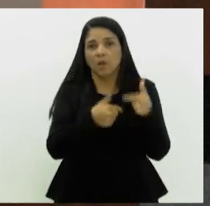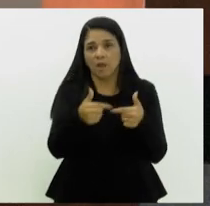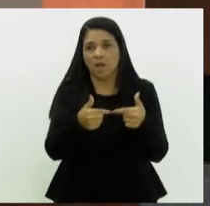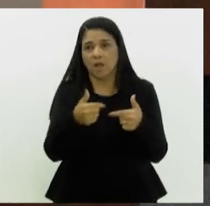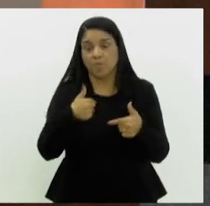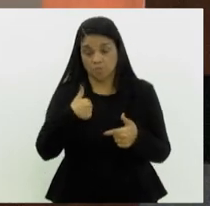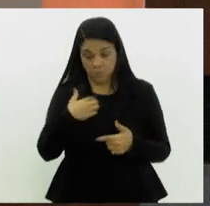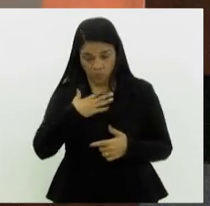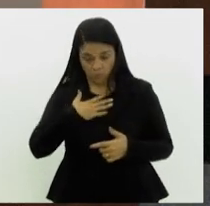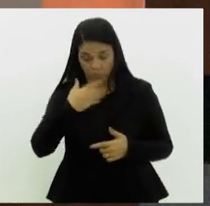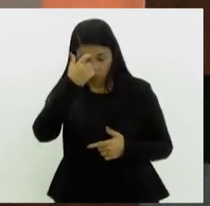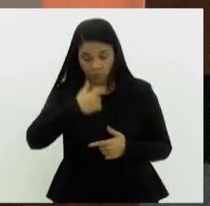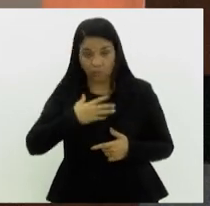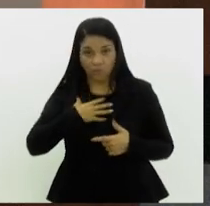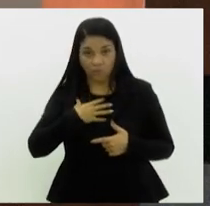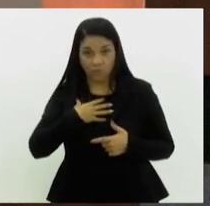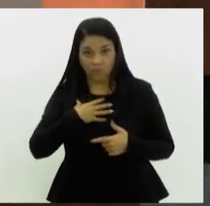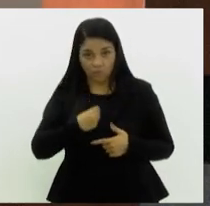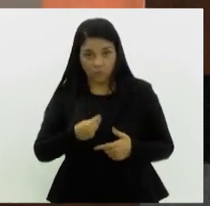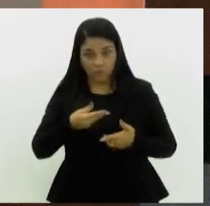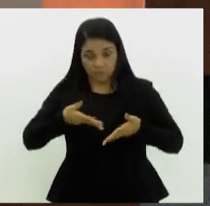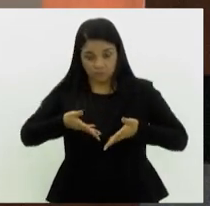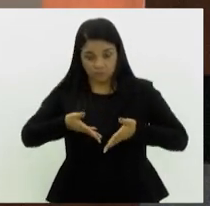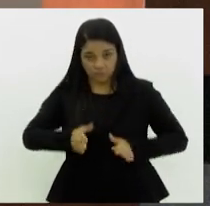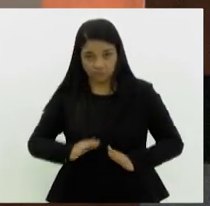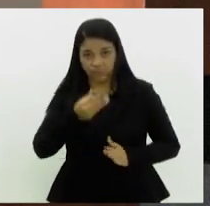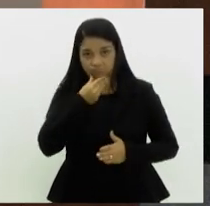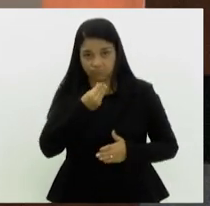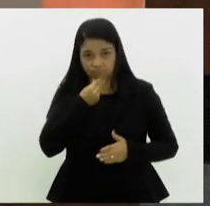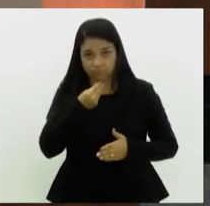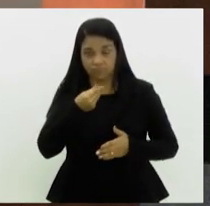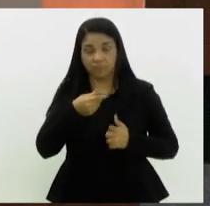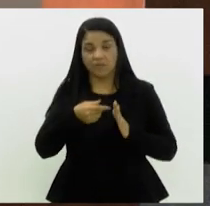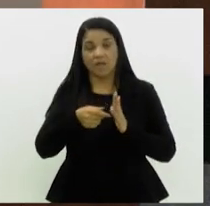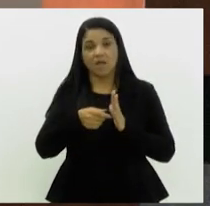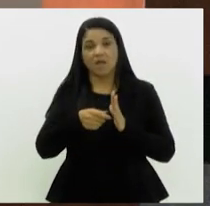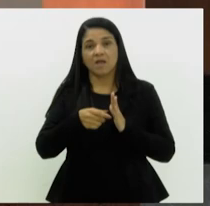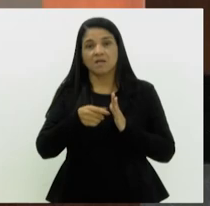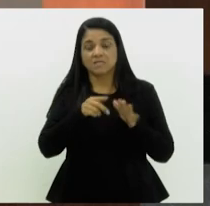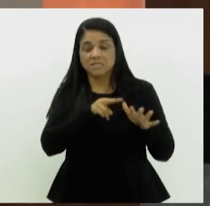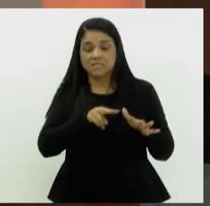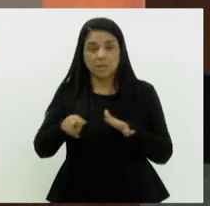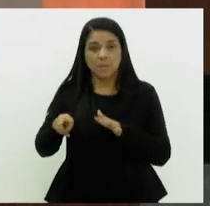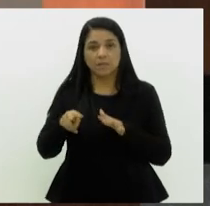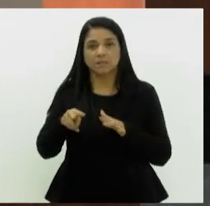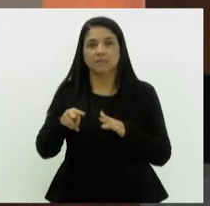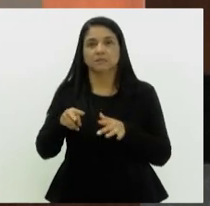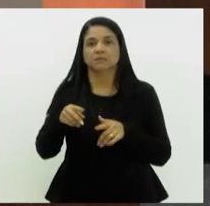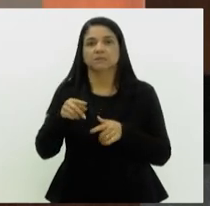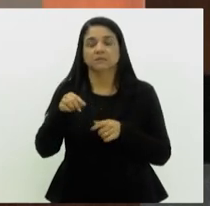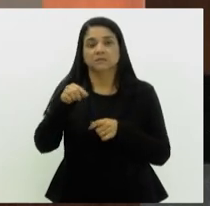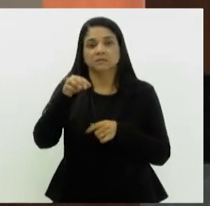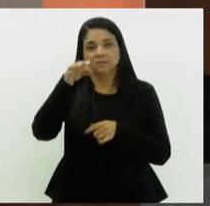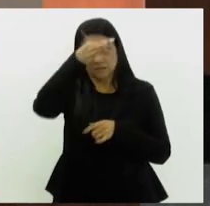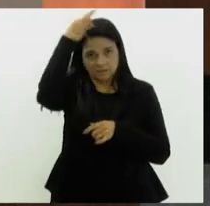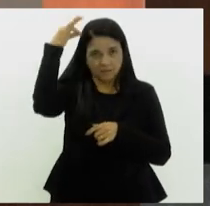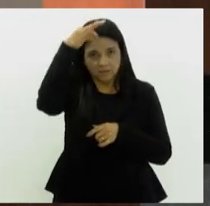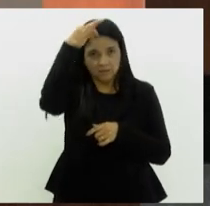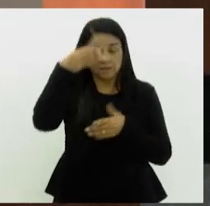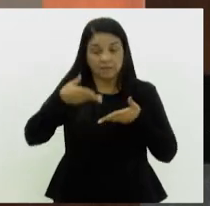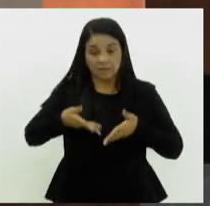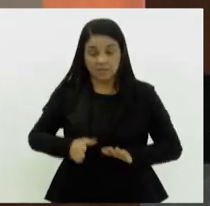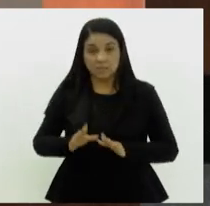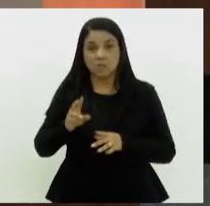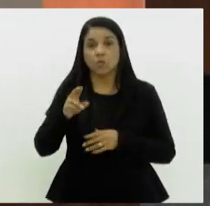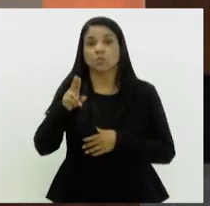filho nasceu na véspera da Semana Santa, meu filho mais velho. Ele, quando nasceu, teve que ficar na UTI. Ficou na UTI